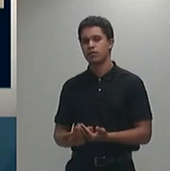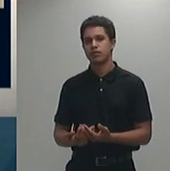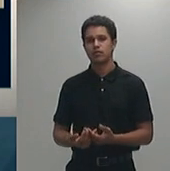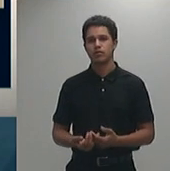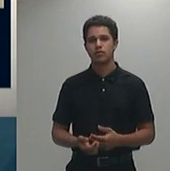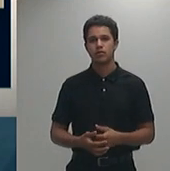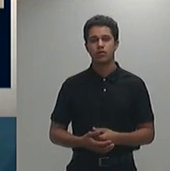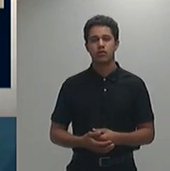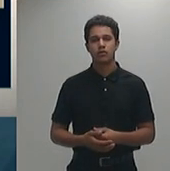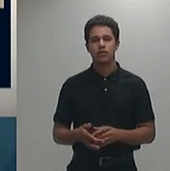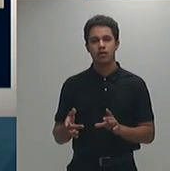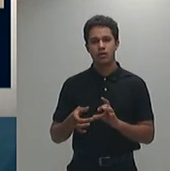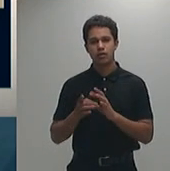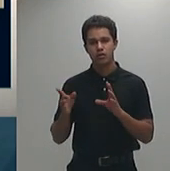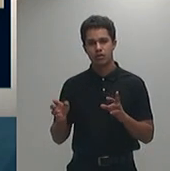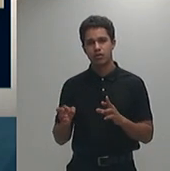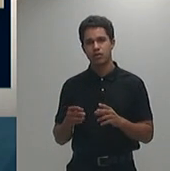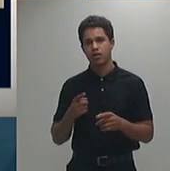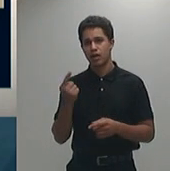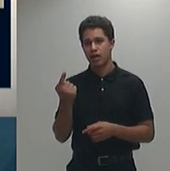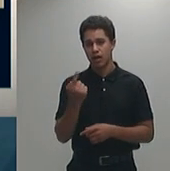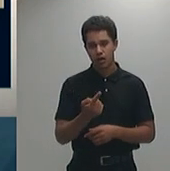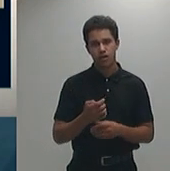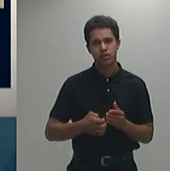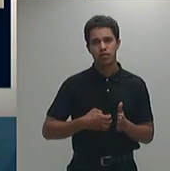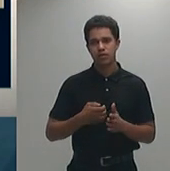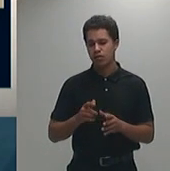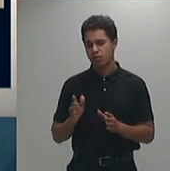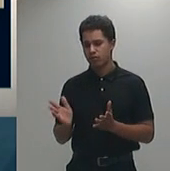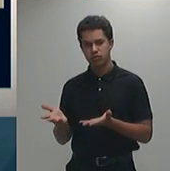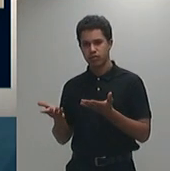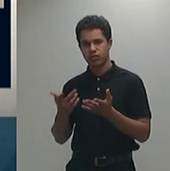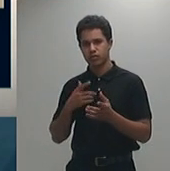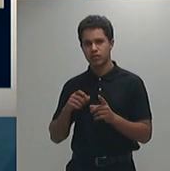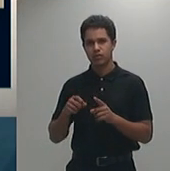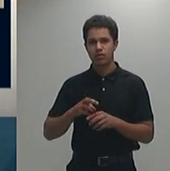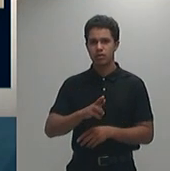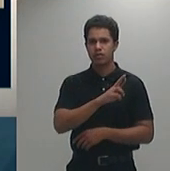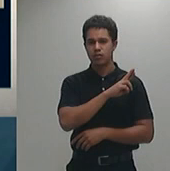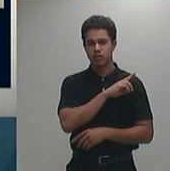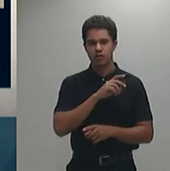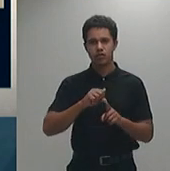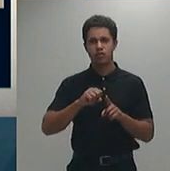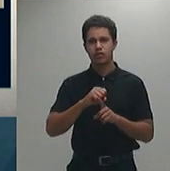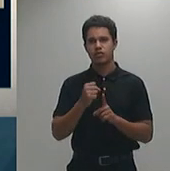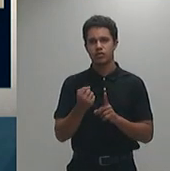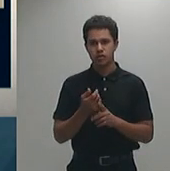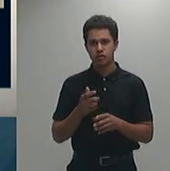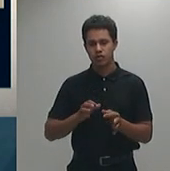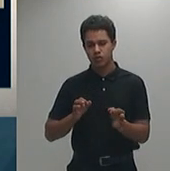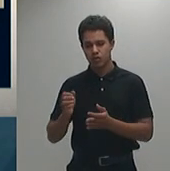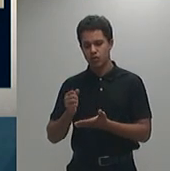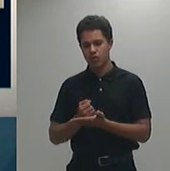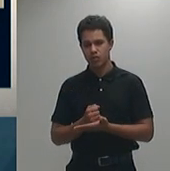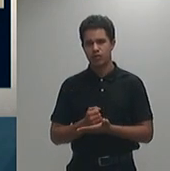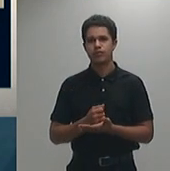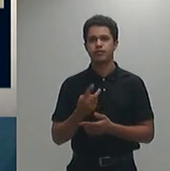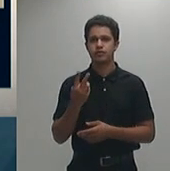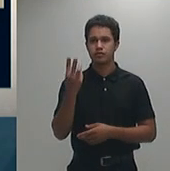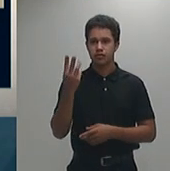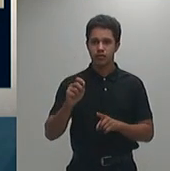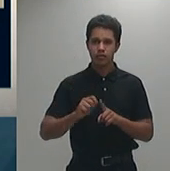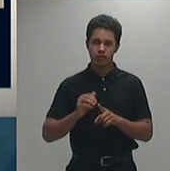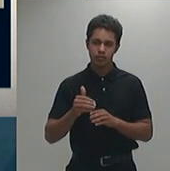autorizativa casa acompanha não promove ação social de responsabilidade dos administradores e controladores nos três meses subsequentes qualquer